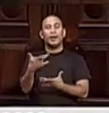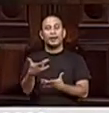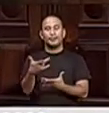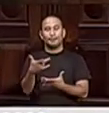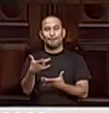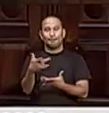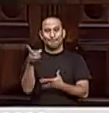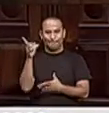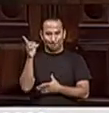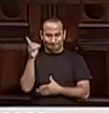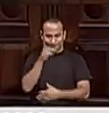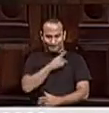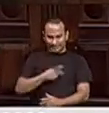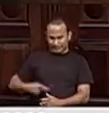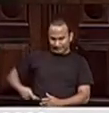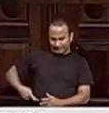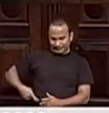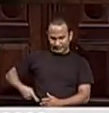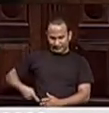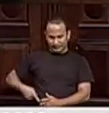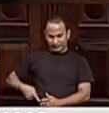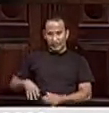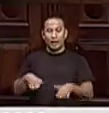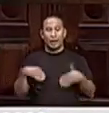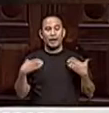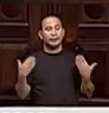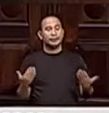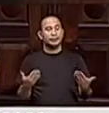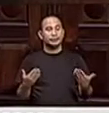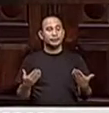República. E aí, senhor presidente,